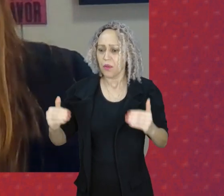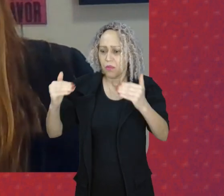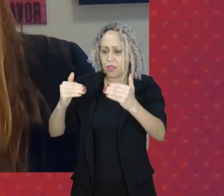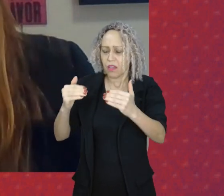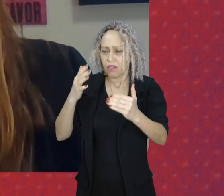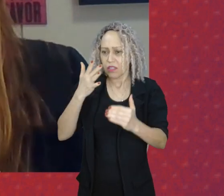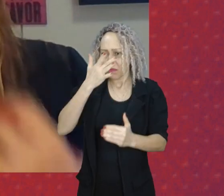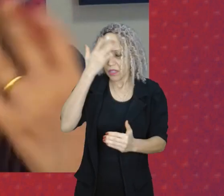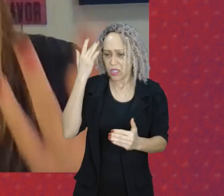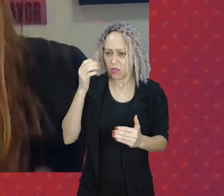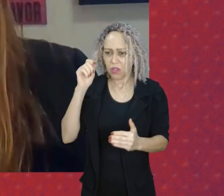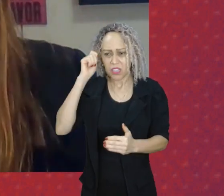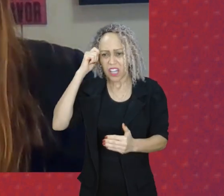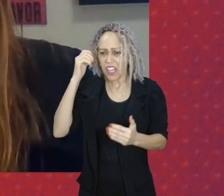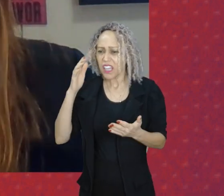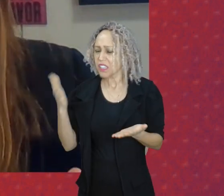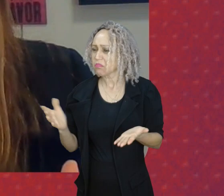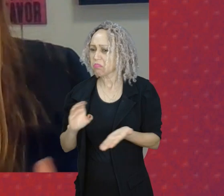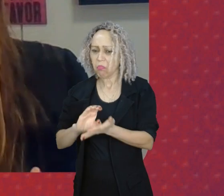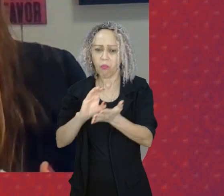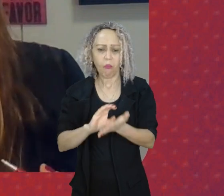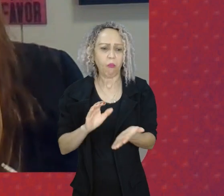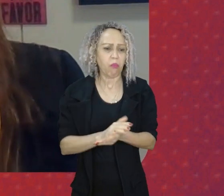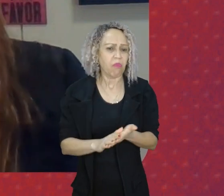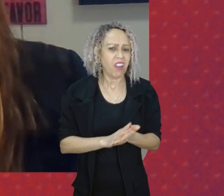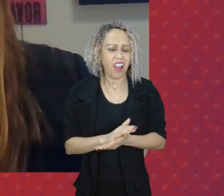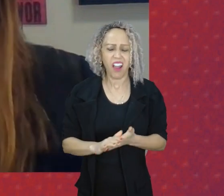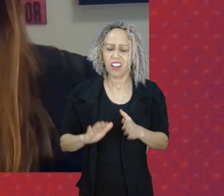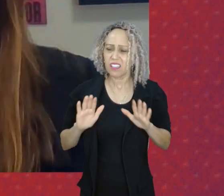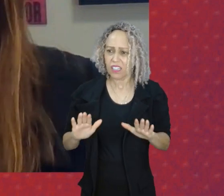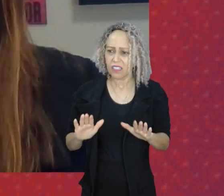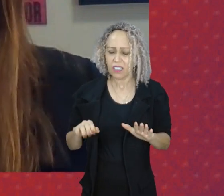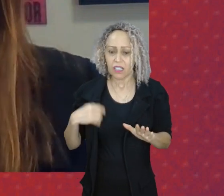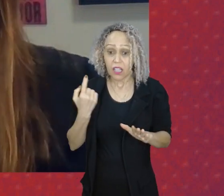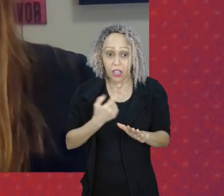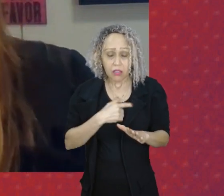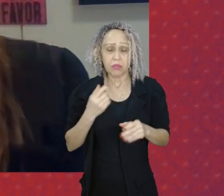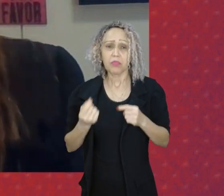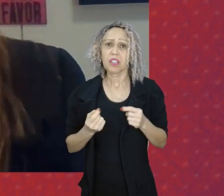Ou seja, a gente conquista direitos, políticas